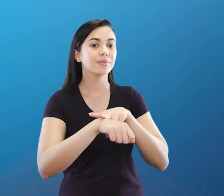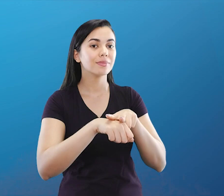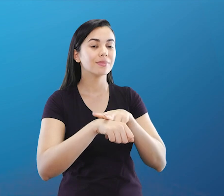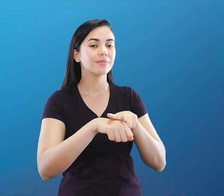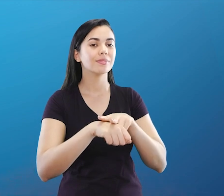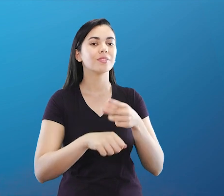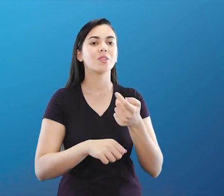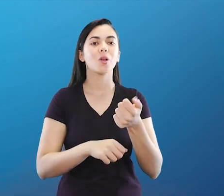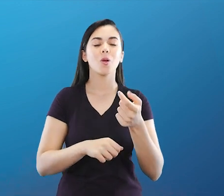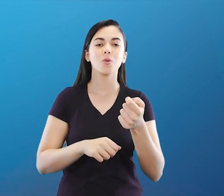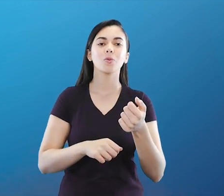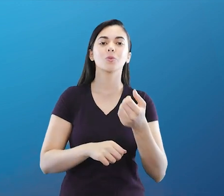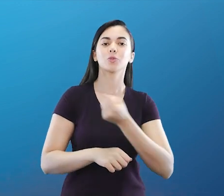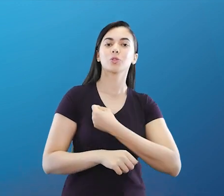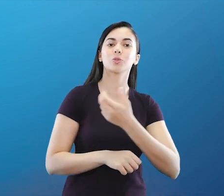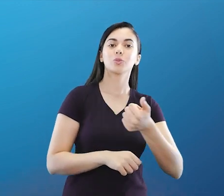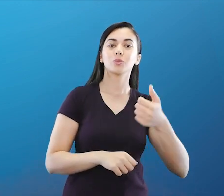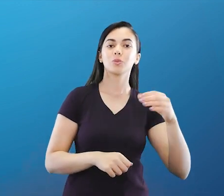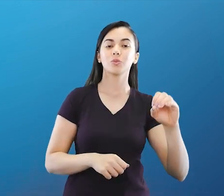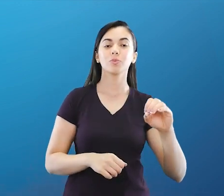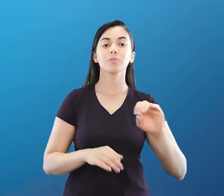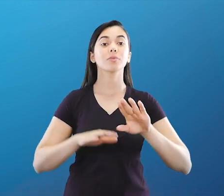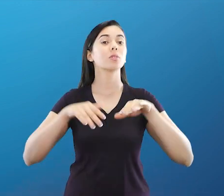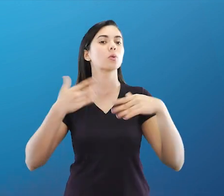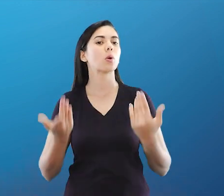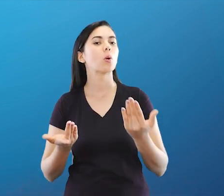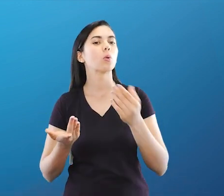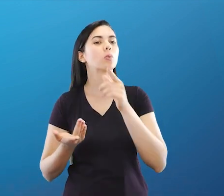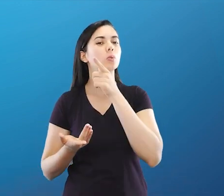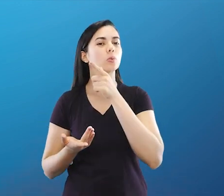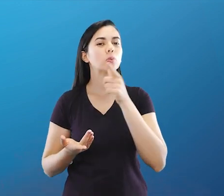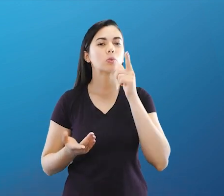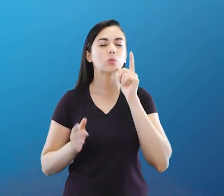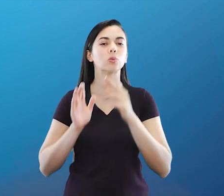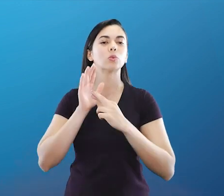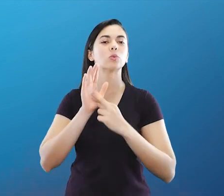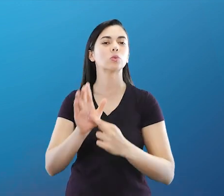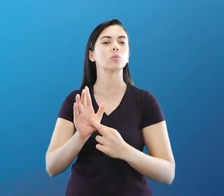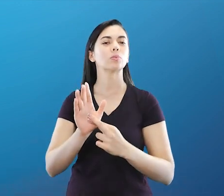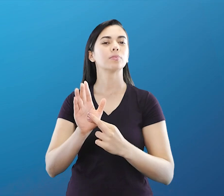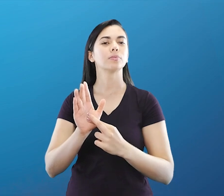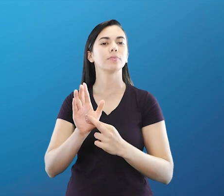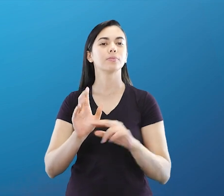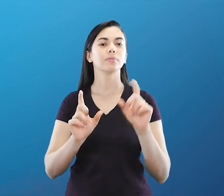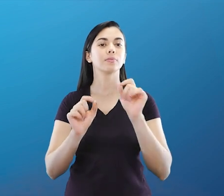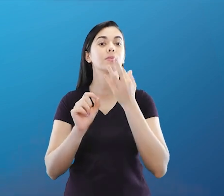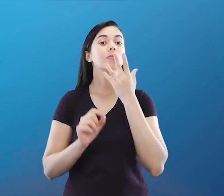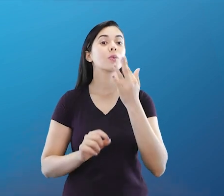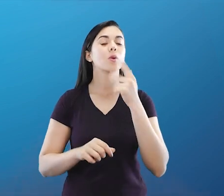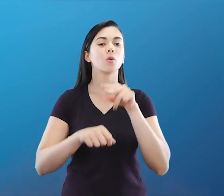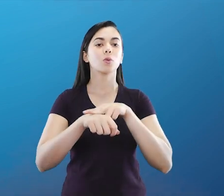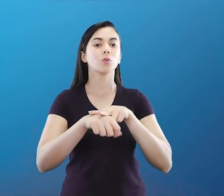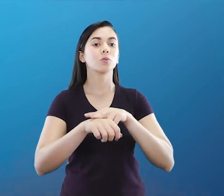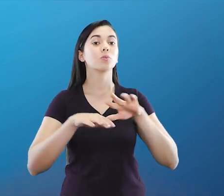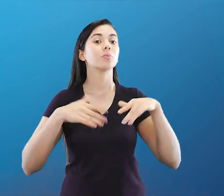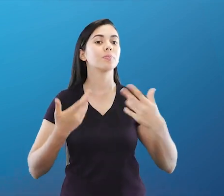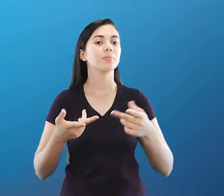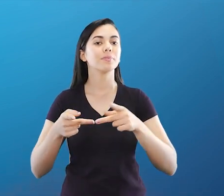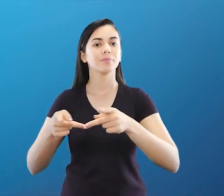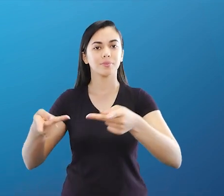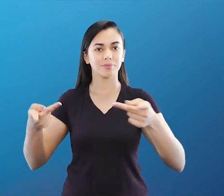ela está chegando no número 10. E qual é o lanche que está representado pela cor verde?